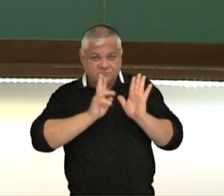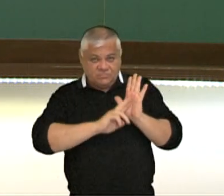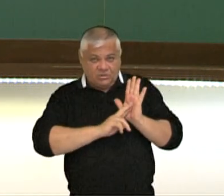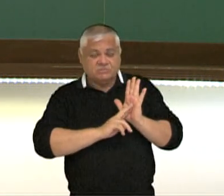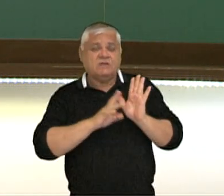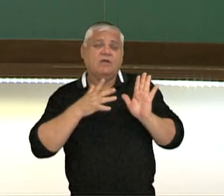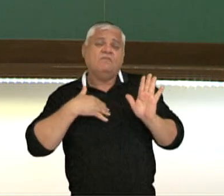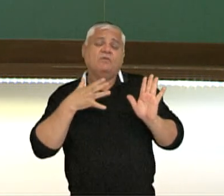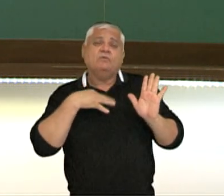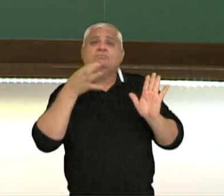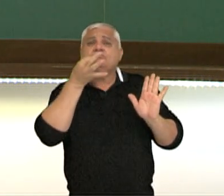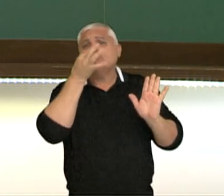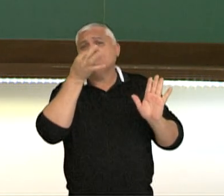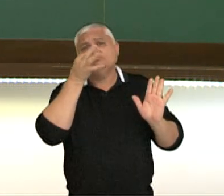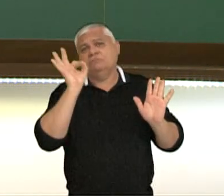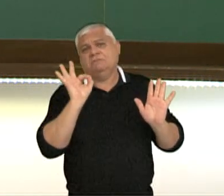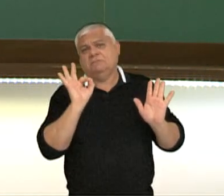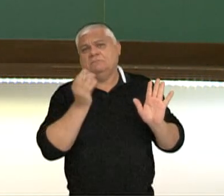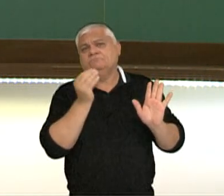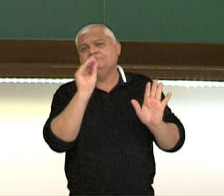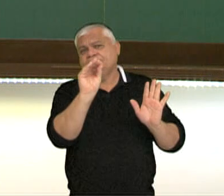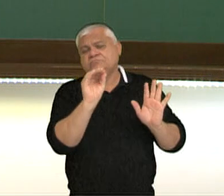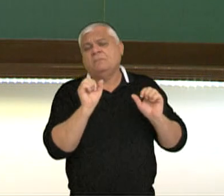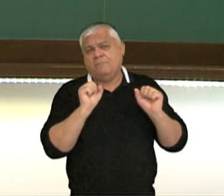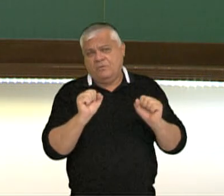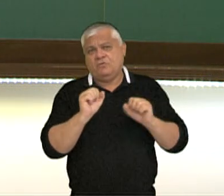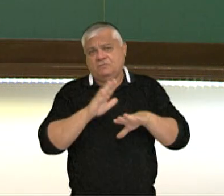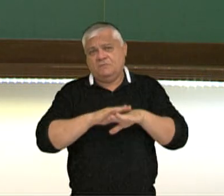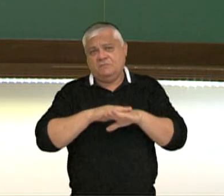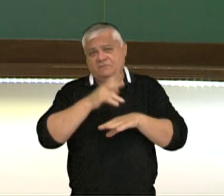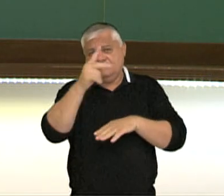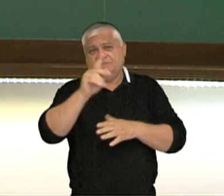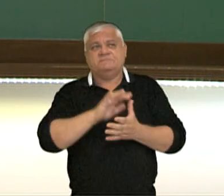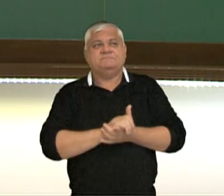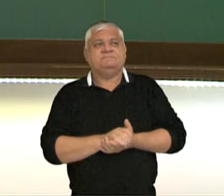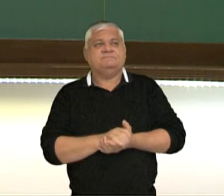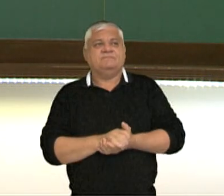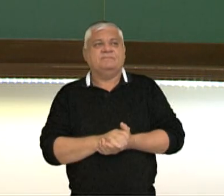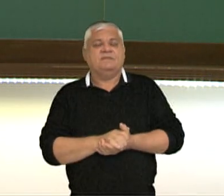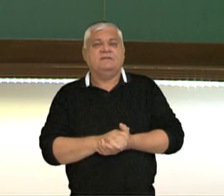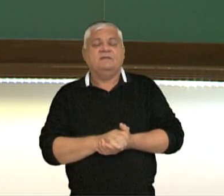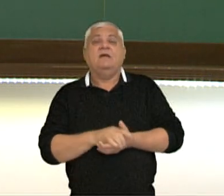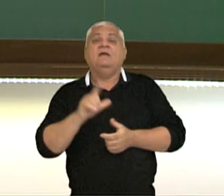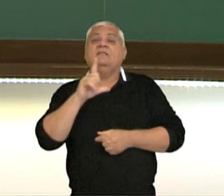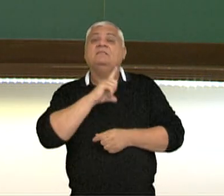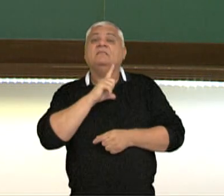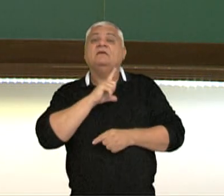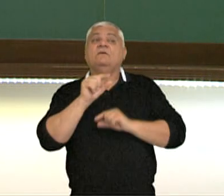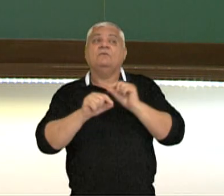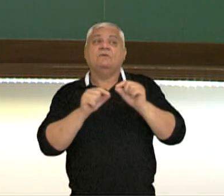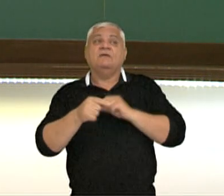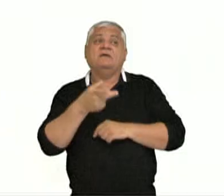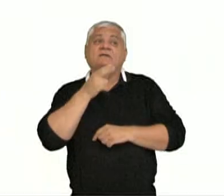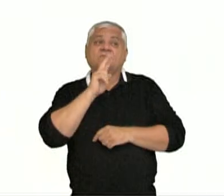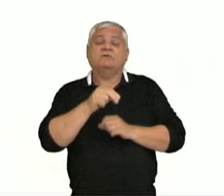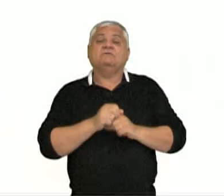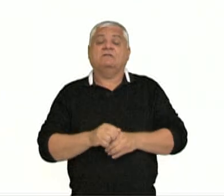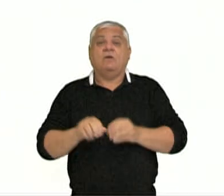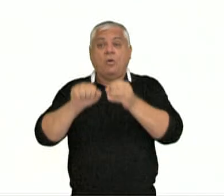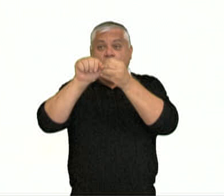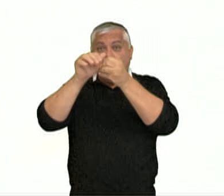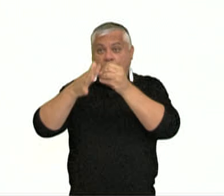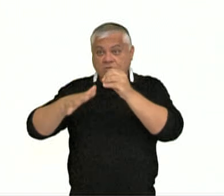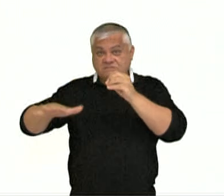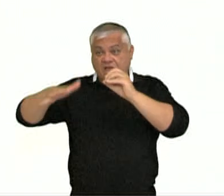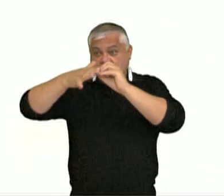colocar uma sugestão daquilo que poderia ter sido escrito por vocês. Então, o que nós vamos ter ali, né, de resposta? O oceano